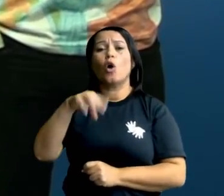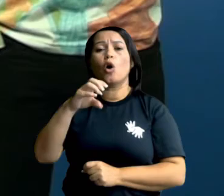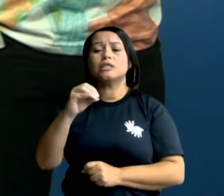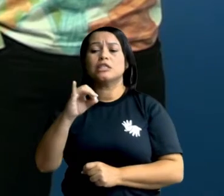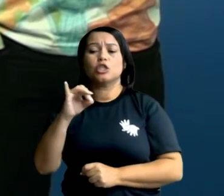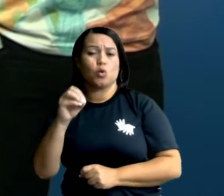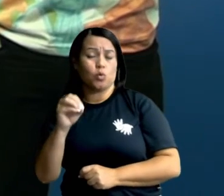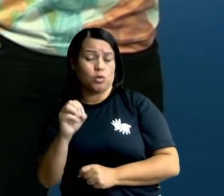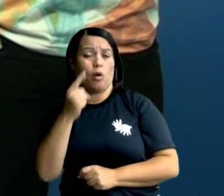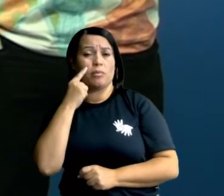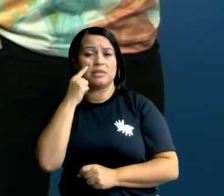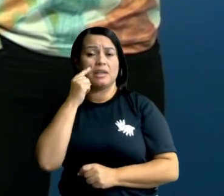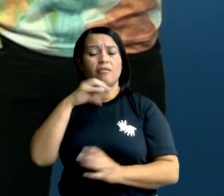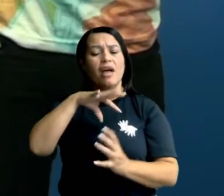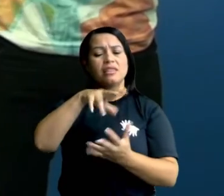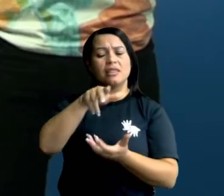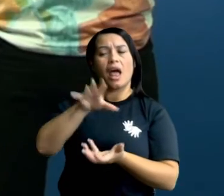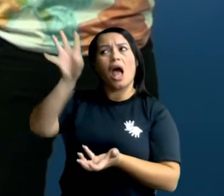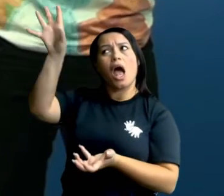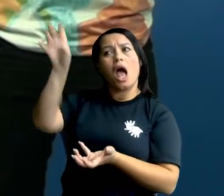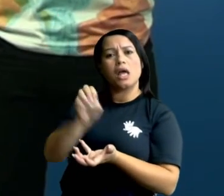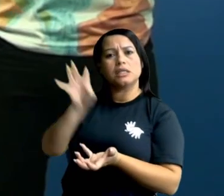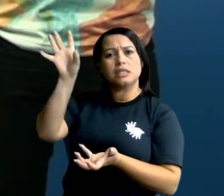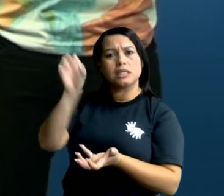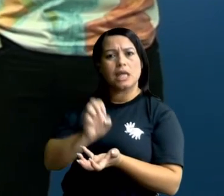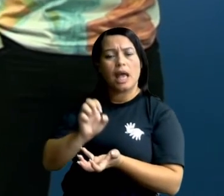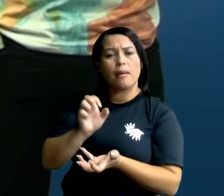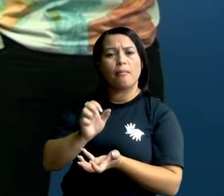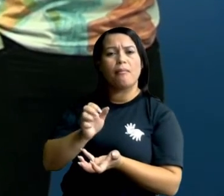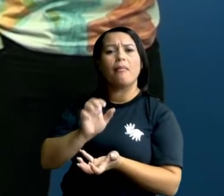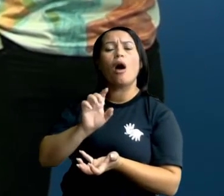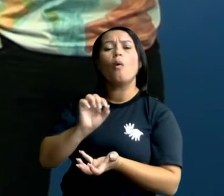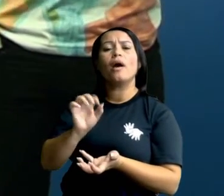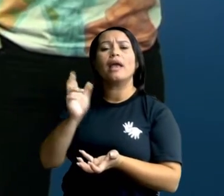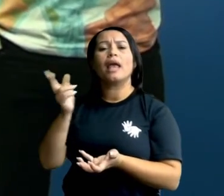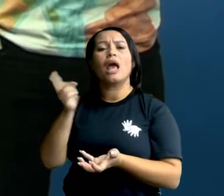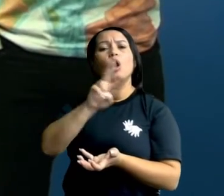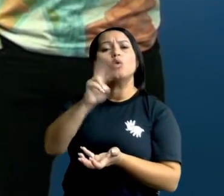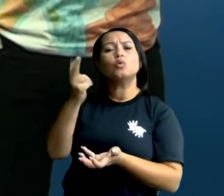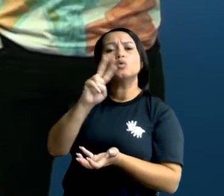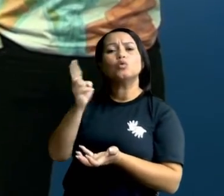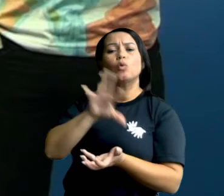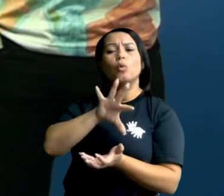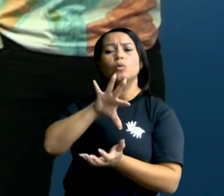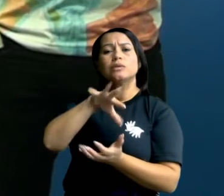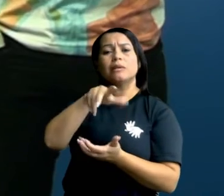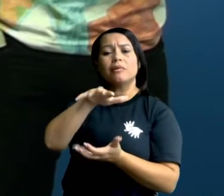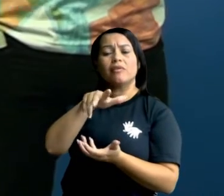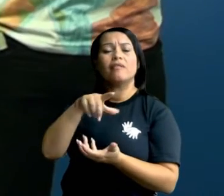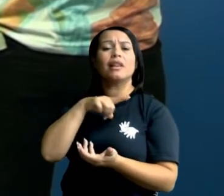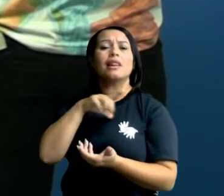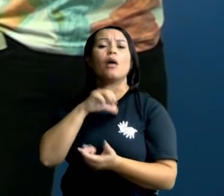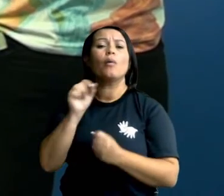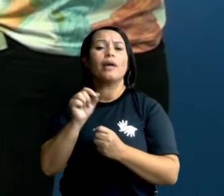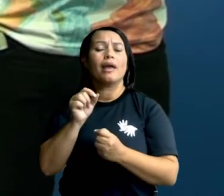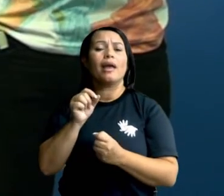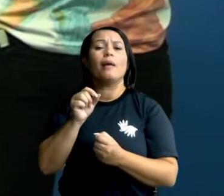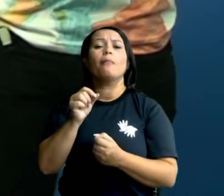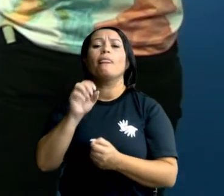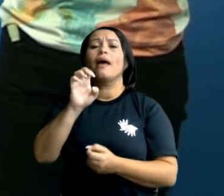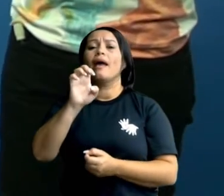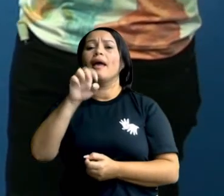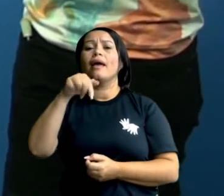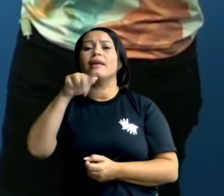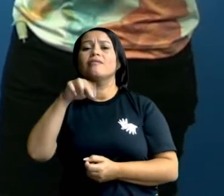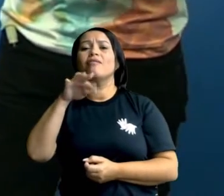radiação, a Terra recebendo radiação nos dois hemisférios de forma equivalente. Então, nessa questão de equivalência, você vai ter aí dias e